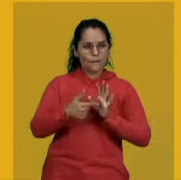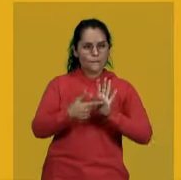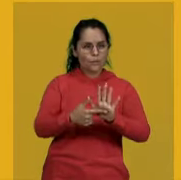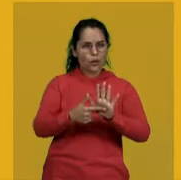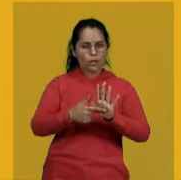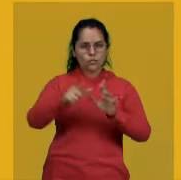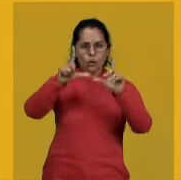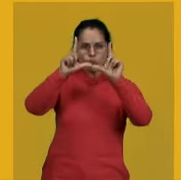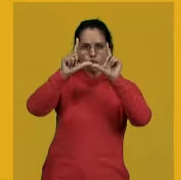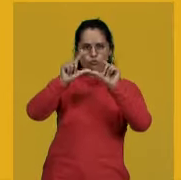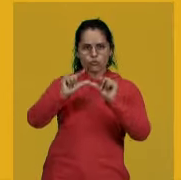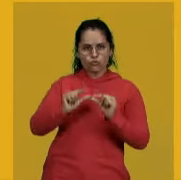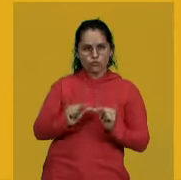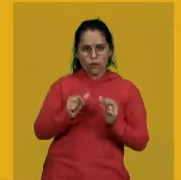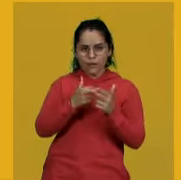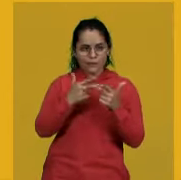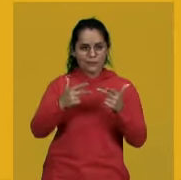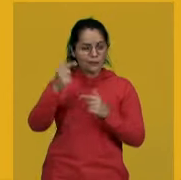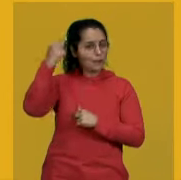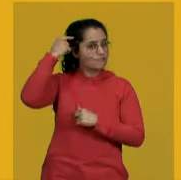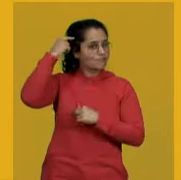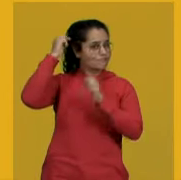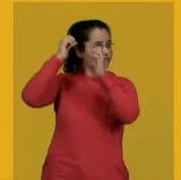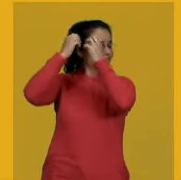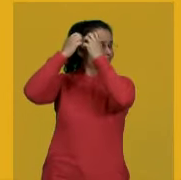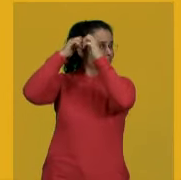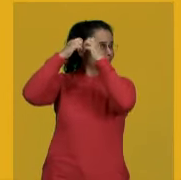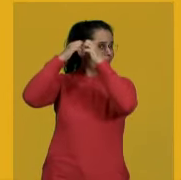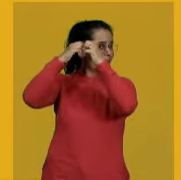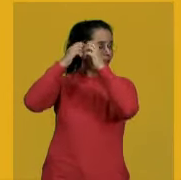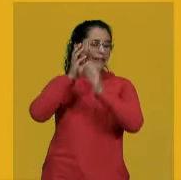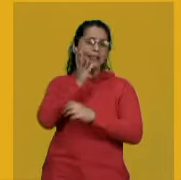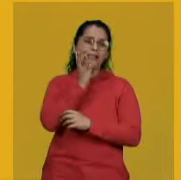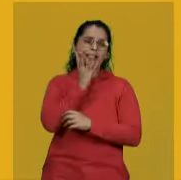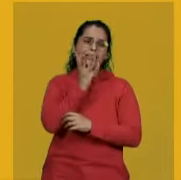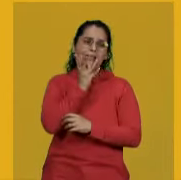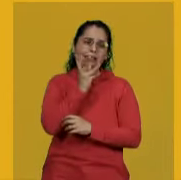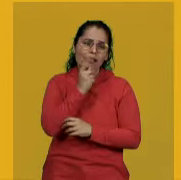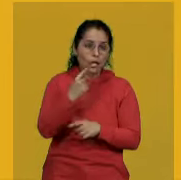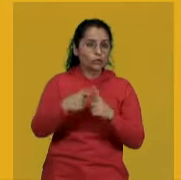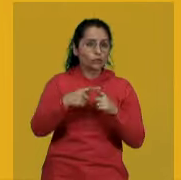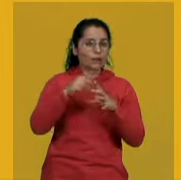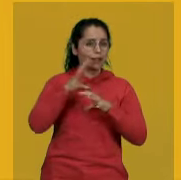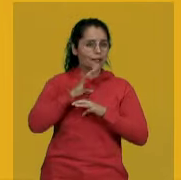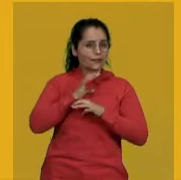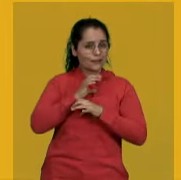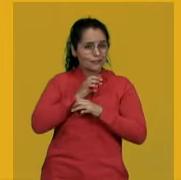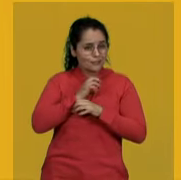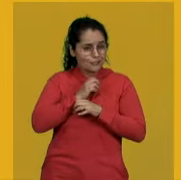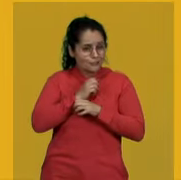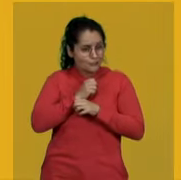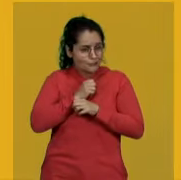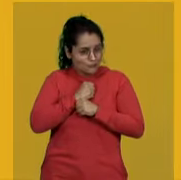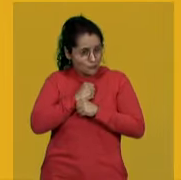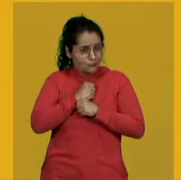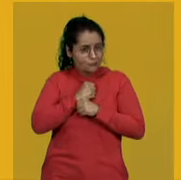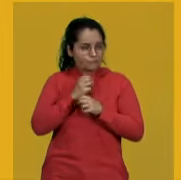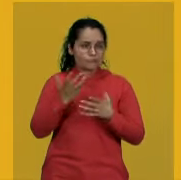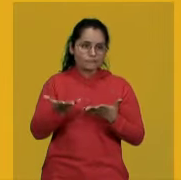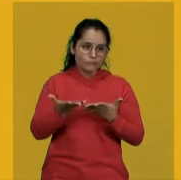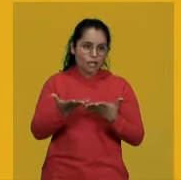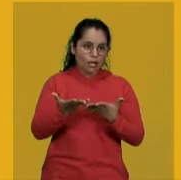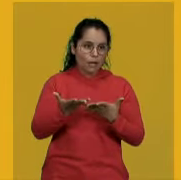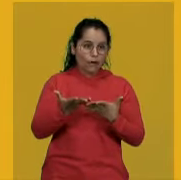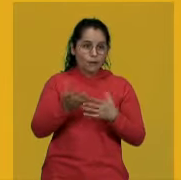a diminuição das atividades cerebrais. Elas diminuem a atividade cerebral, que elas são depressoras do sistema nervoso. Então, vai